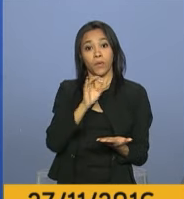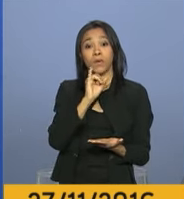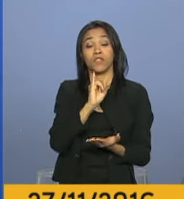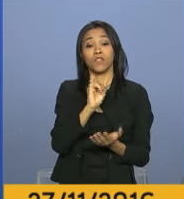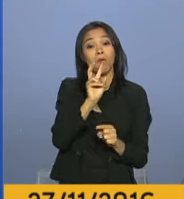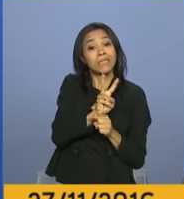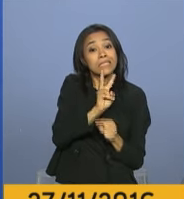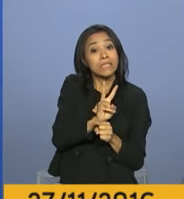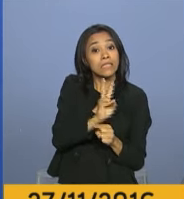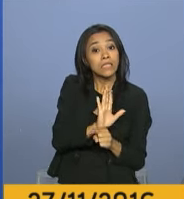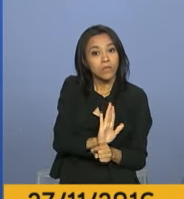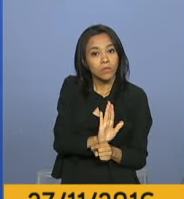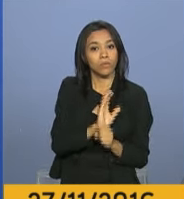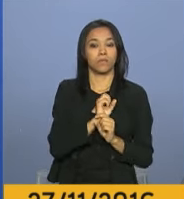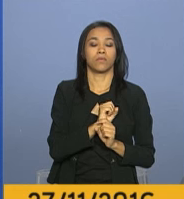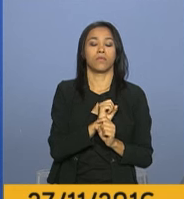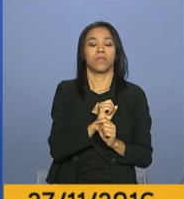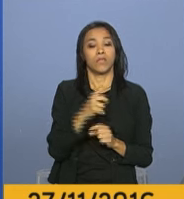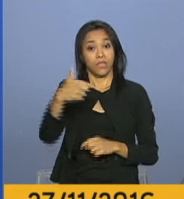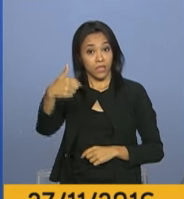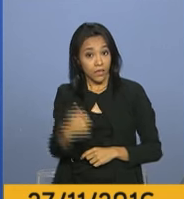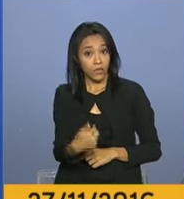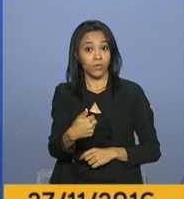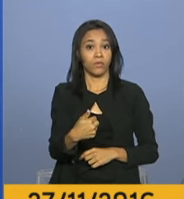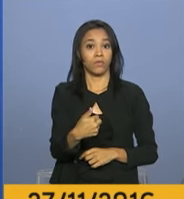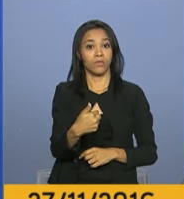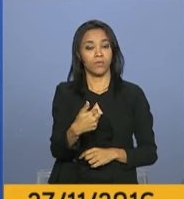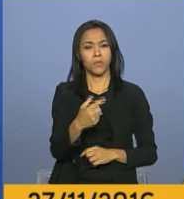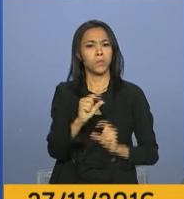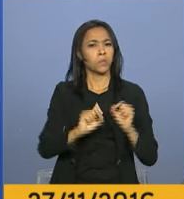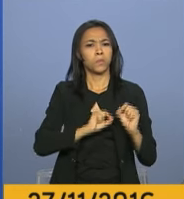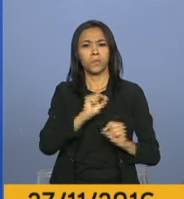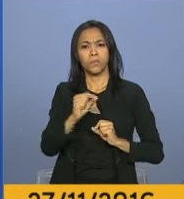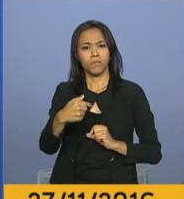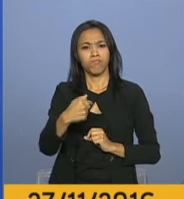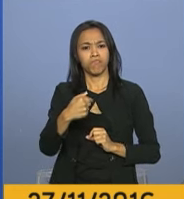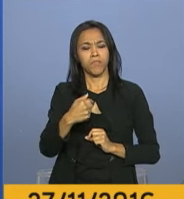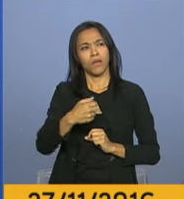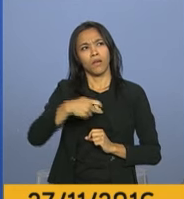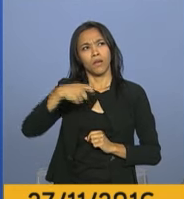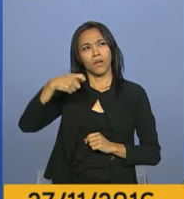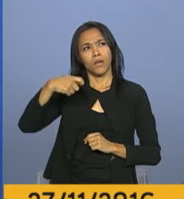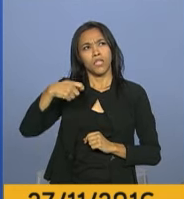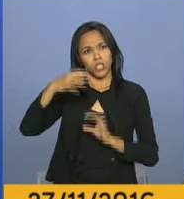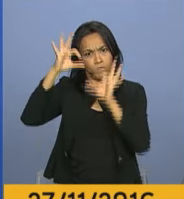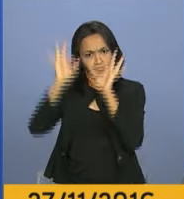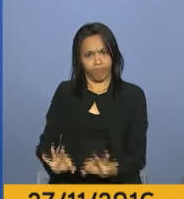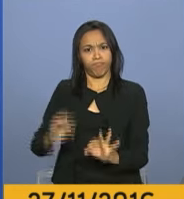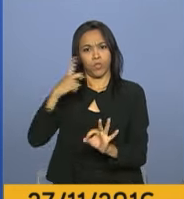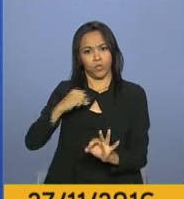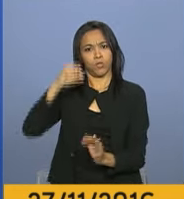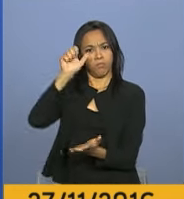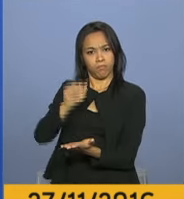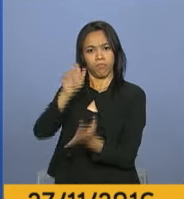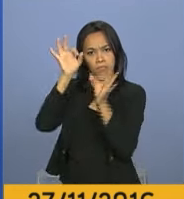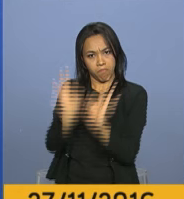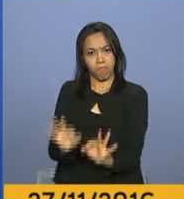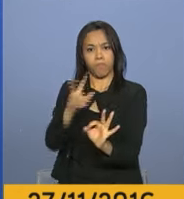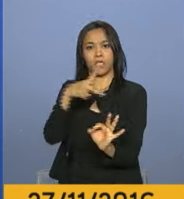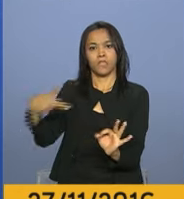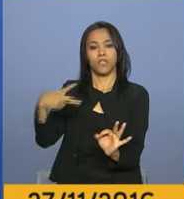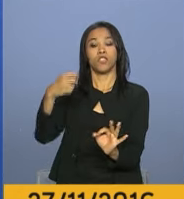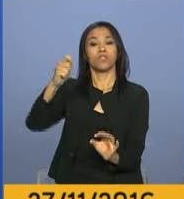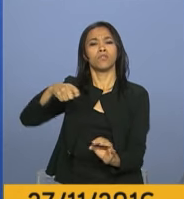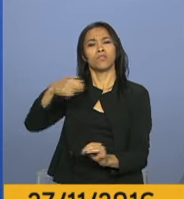E estou em caráter efetivo há 2 meses e 2 meses e meio, quem sabe, não